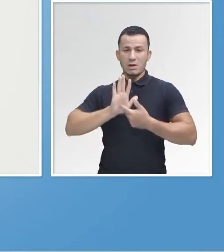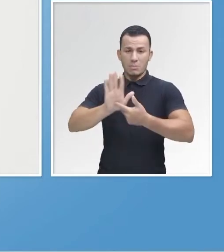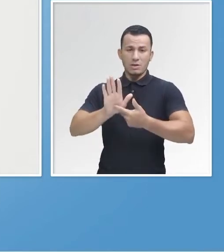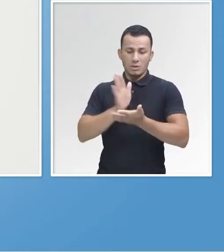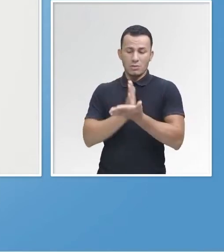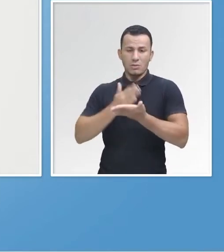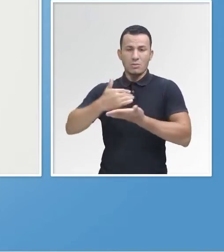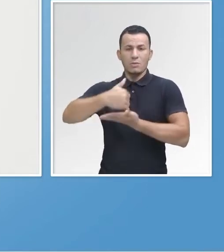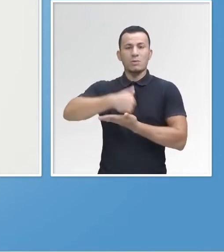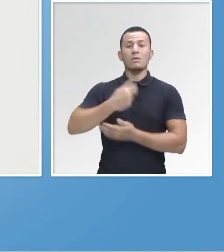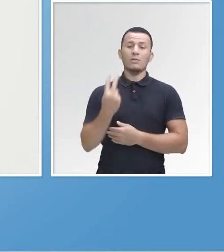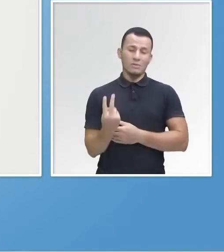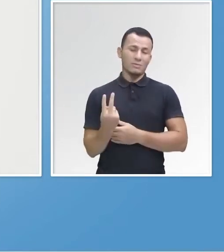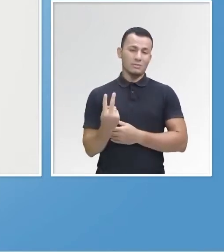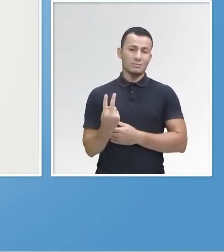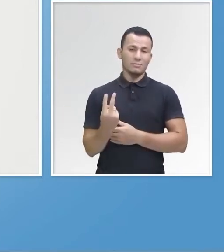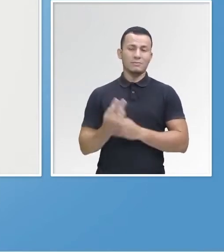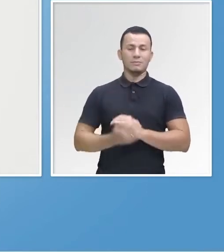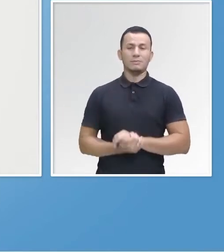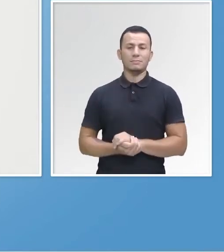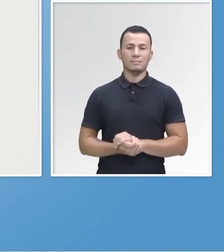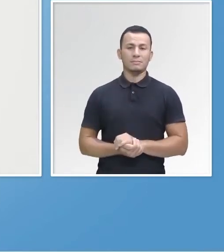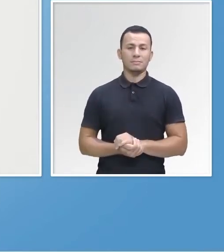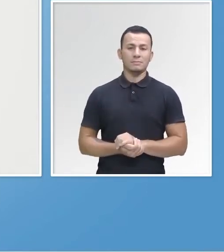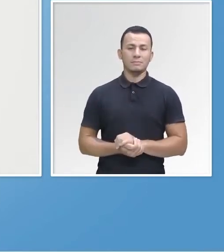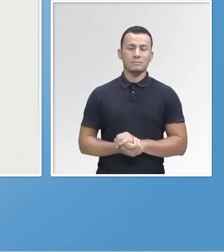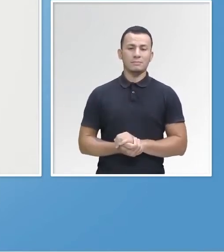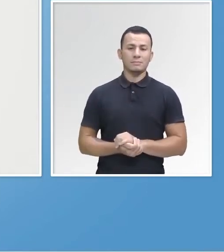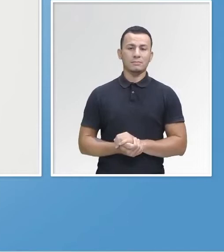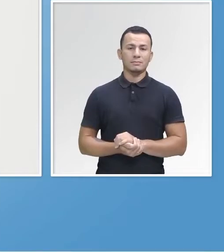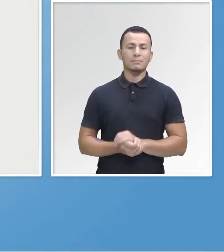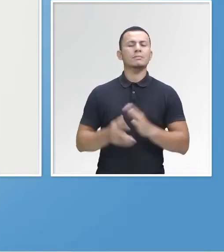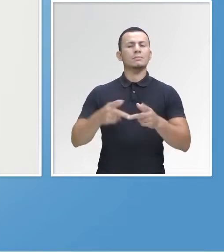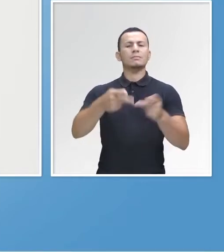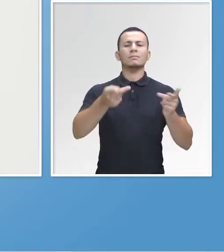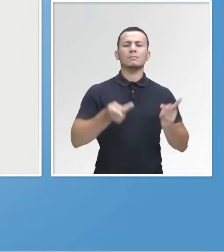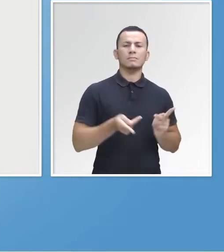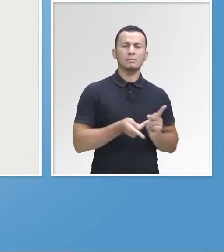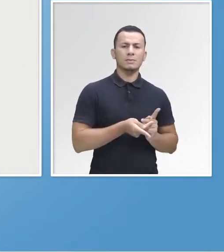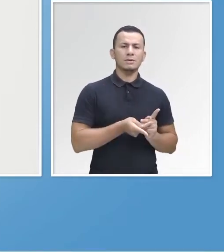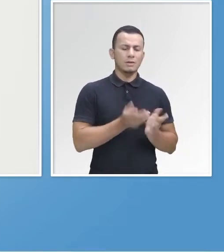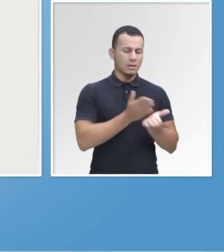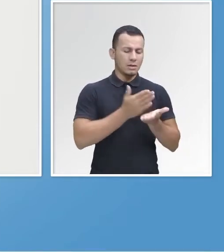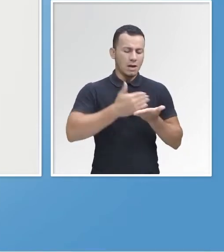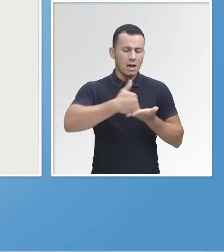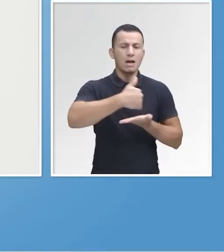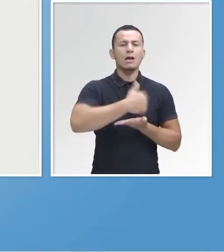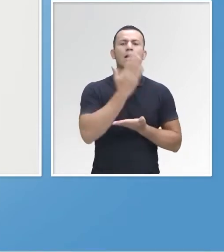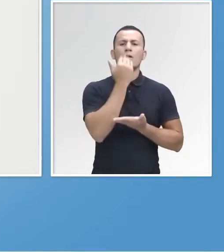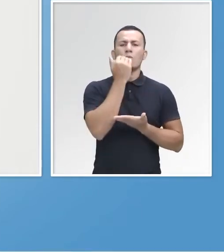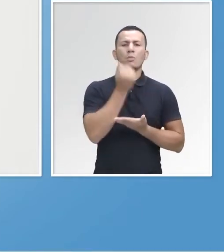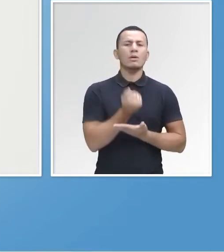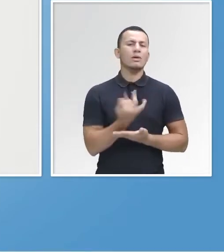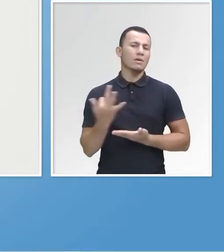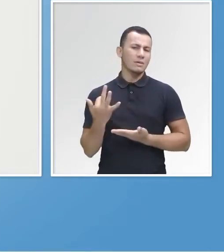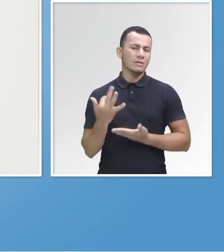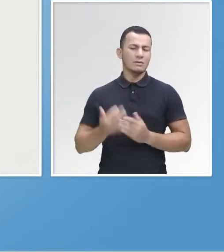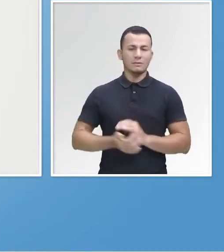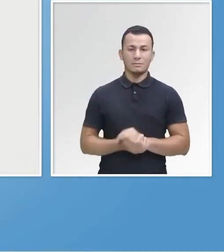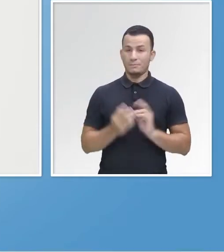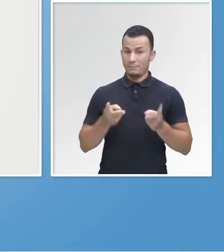partes o todo foi dividido bom e dessa pizza eu comi quantas partes ali ó Observe